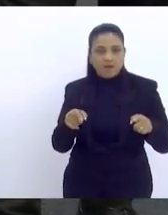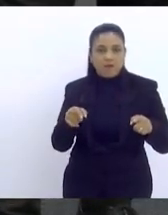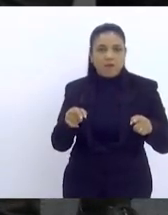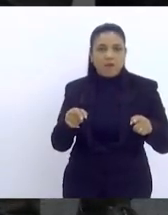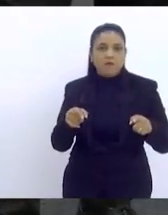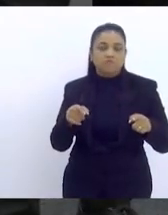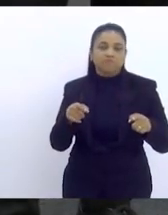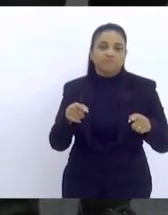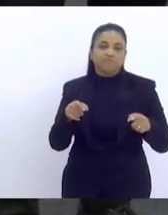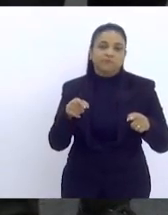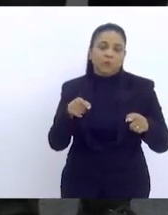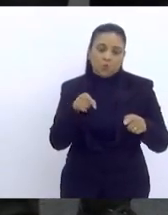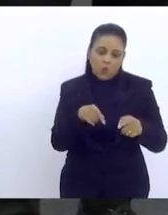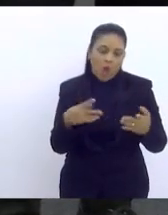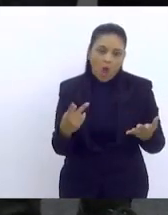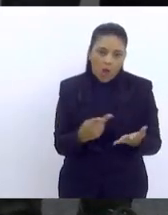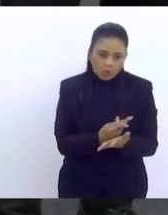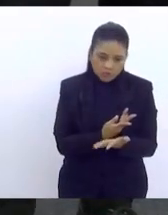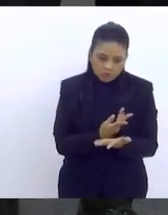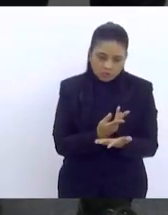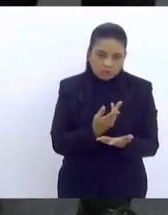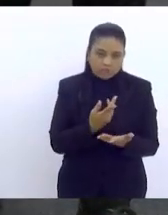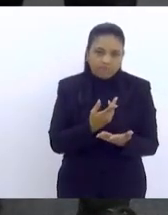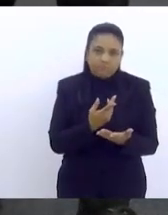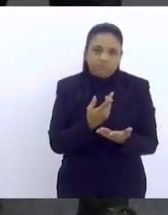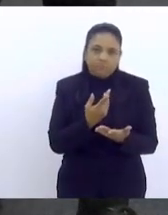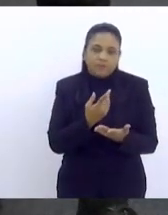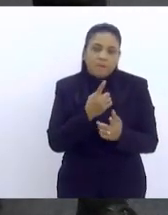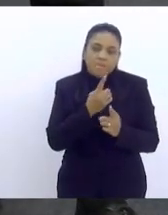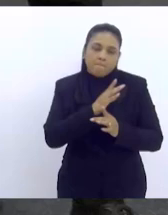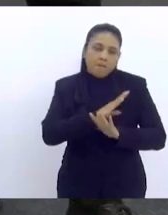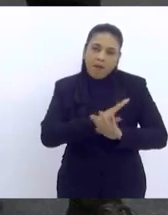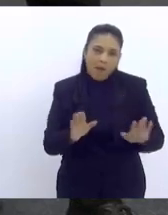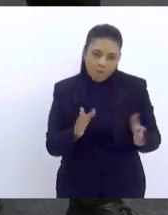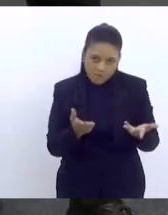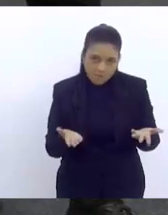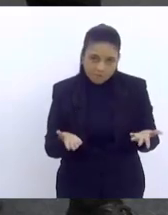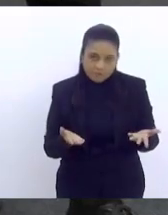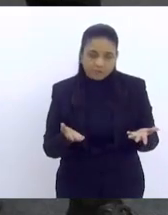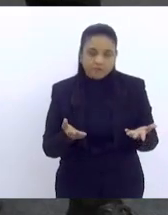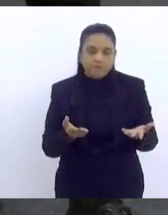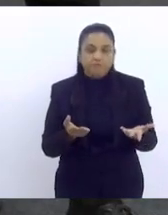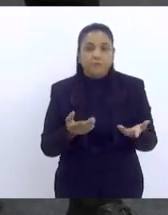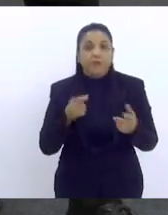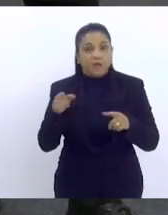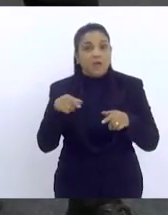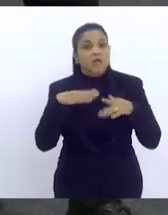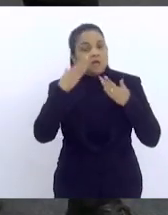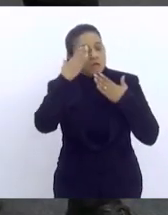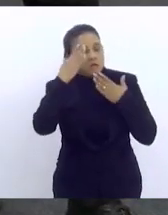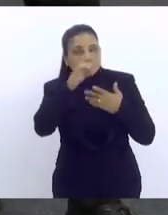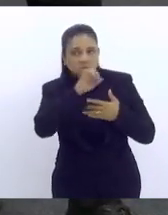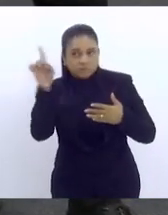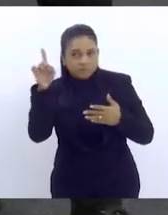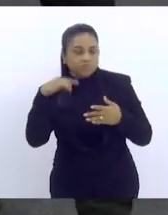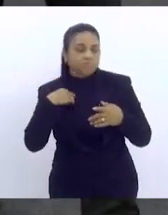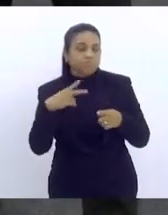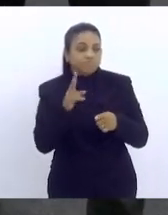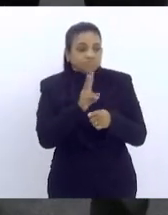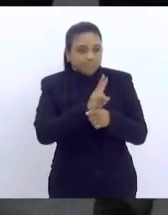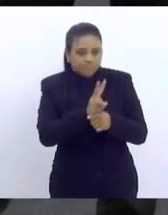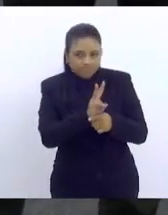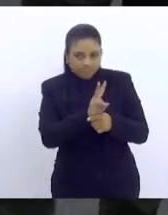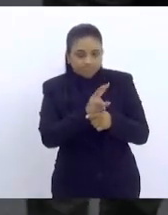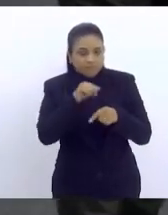incidente não aconteça graças a Deus a segurança da Casa atuou